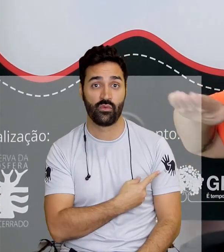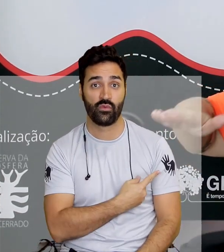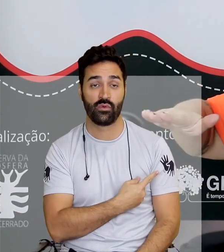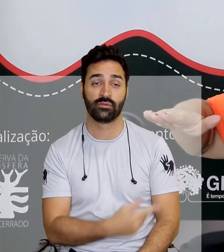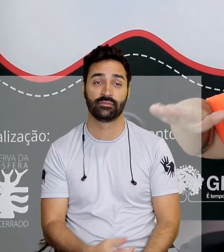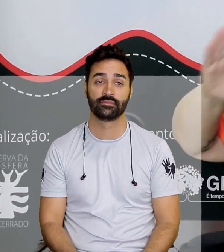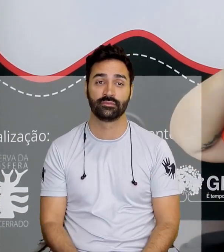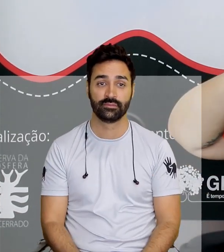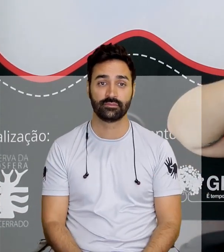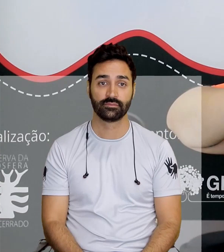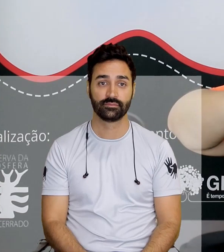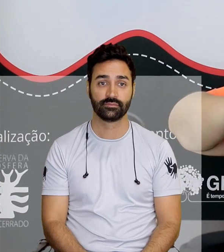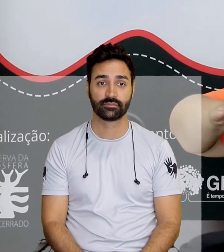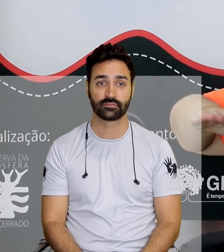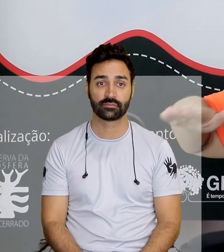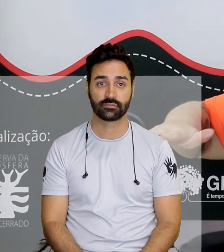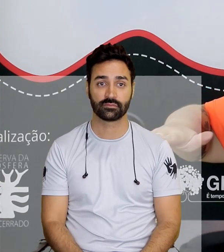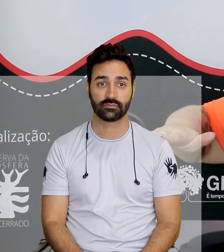Criança.